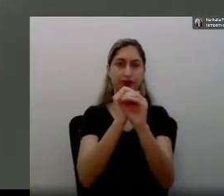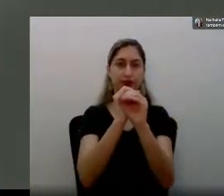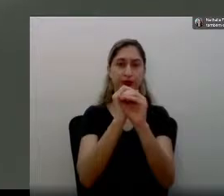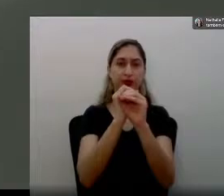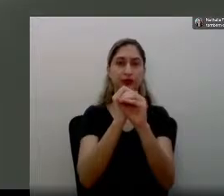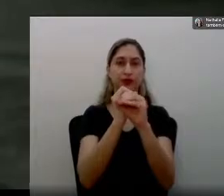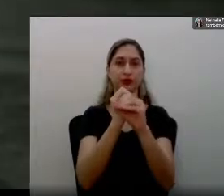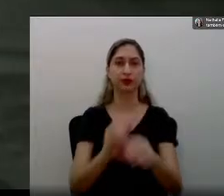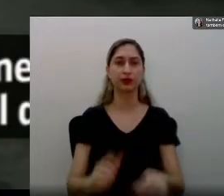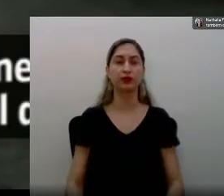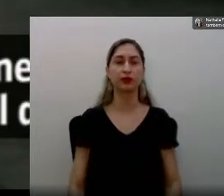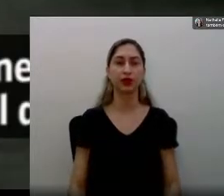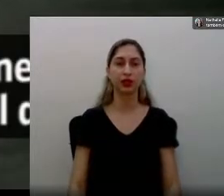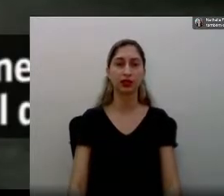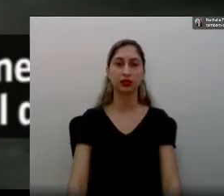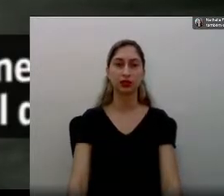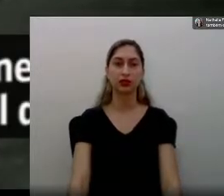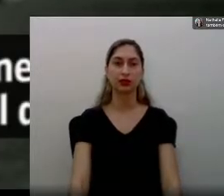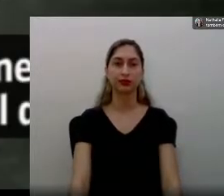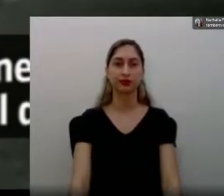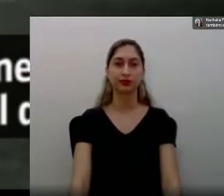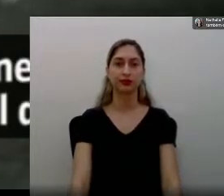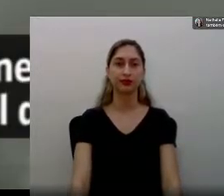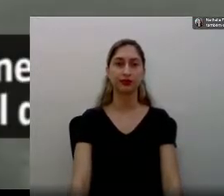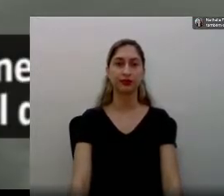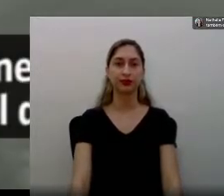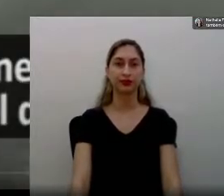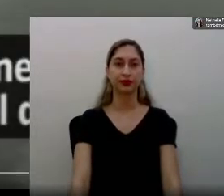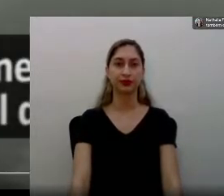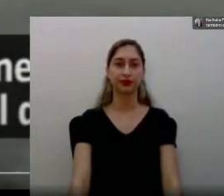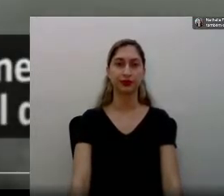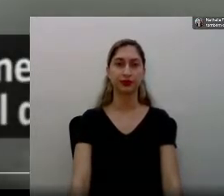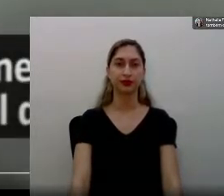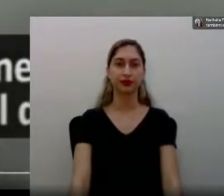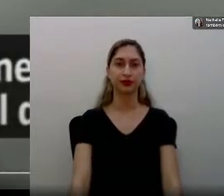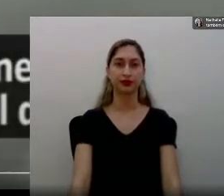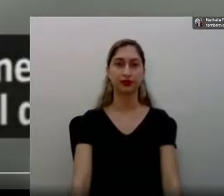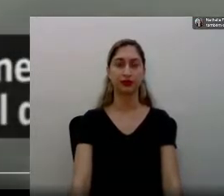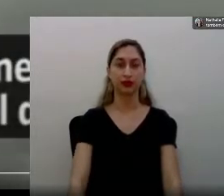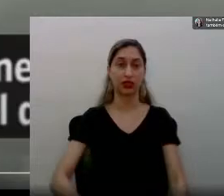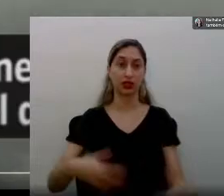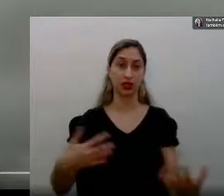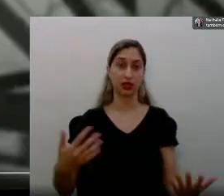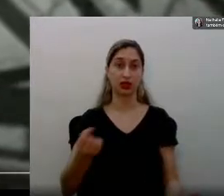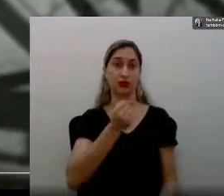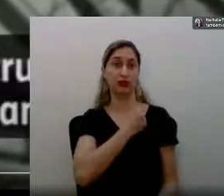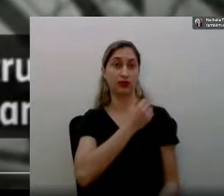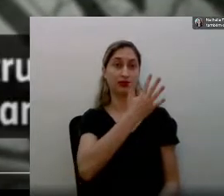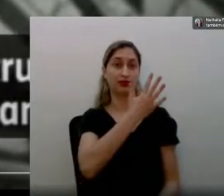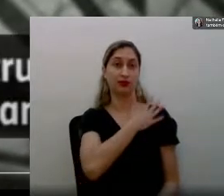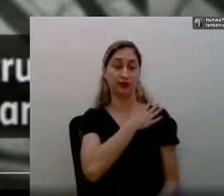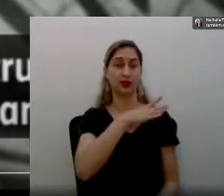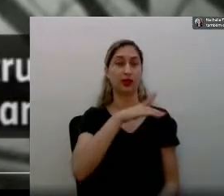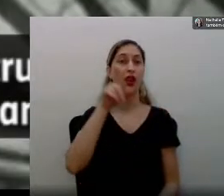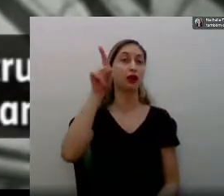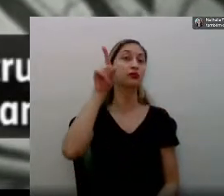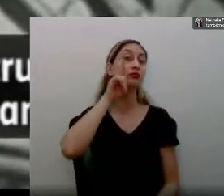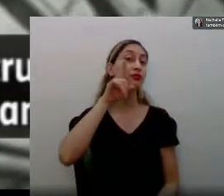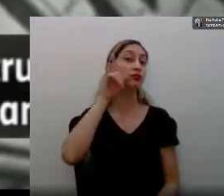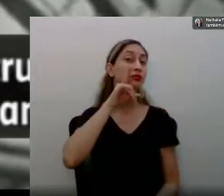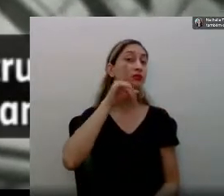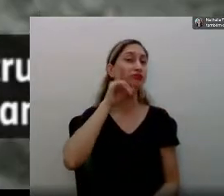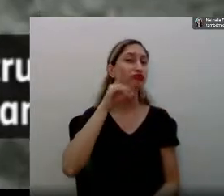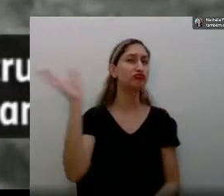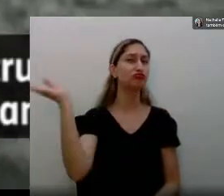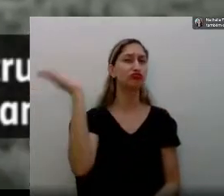uma uma coisa pegaram o exército americano trouxe vários e vários telescópios